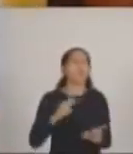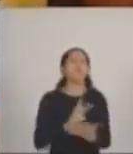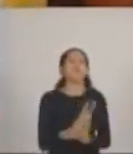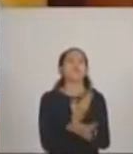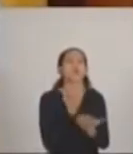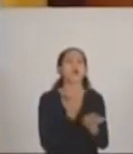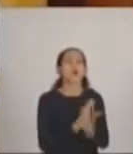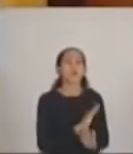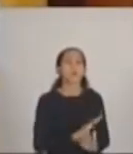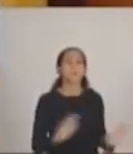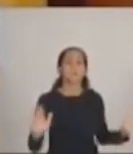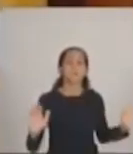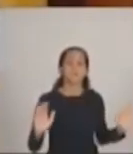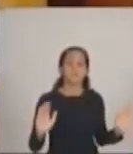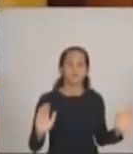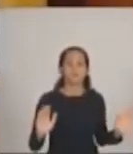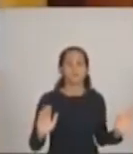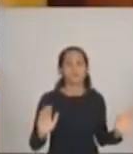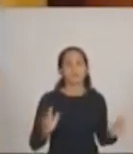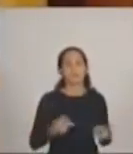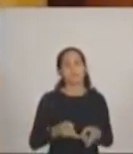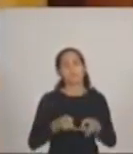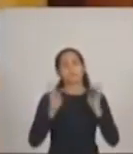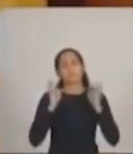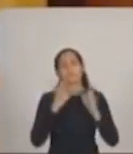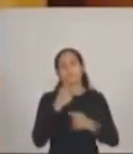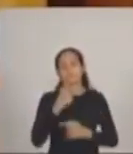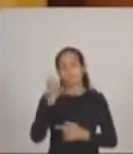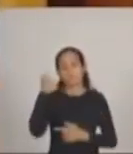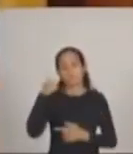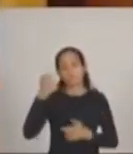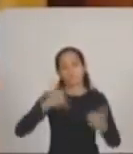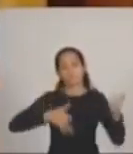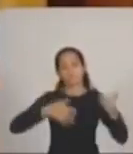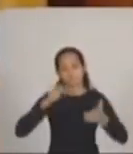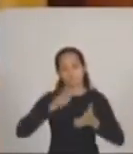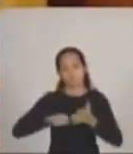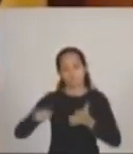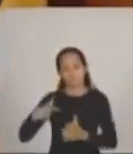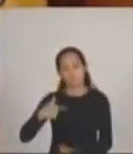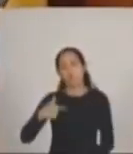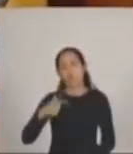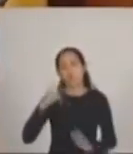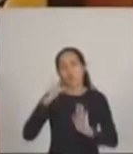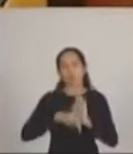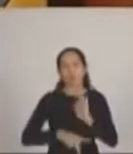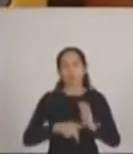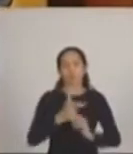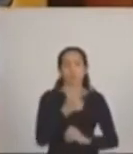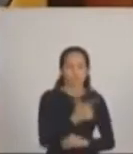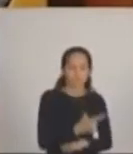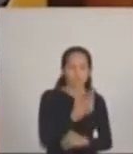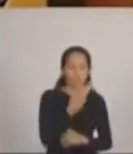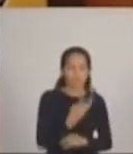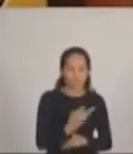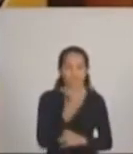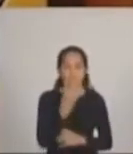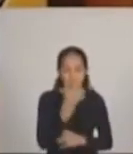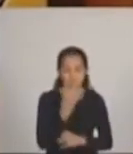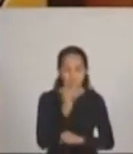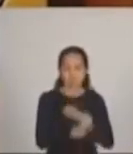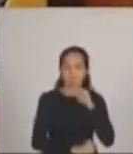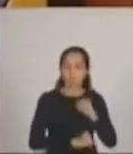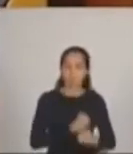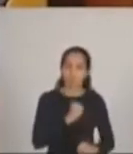aí, eu fiz uma observação aqui a semana passada, que o projeto de lei 234 de 2002,